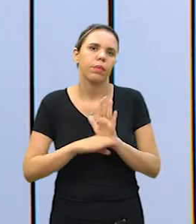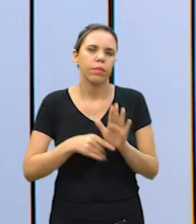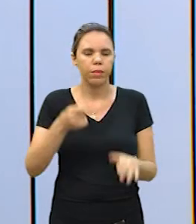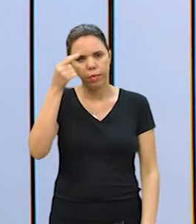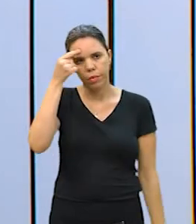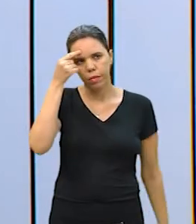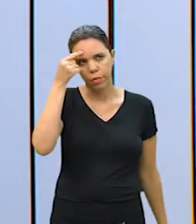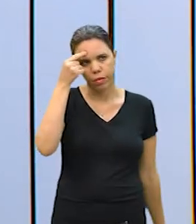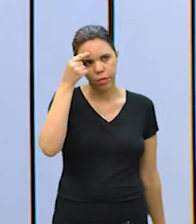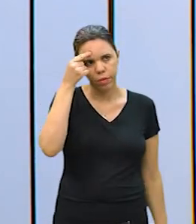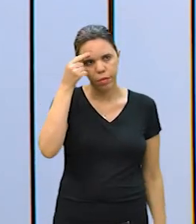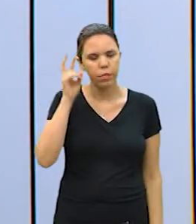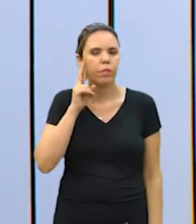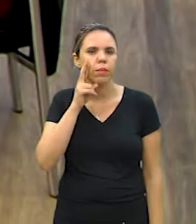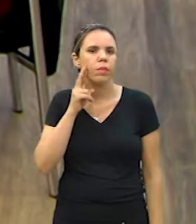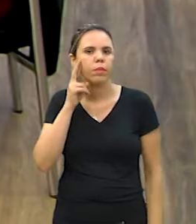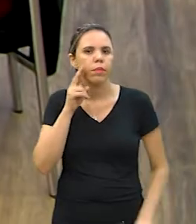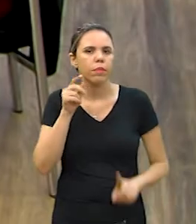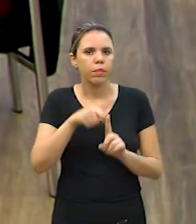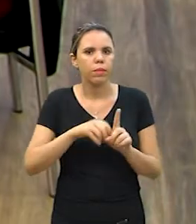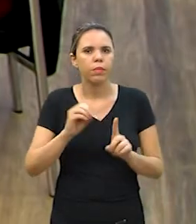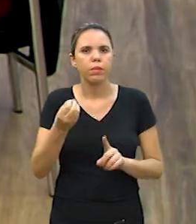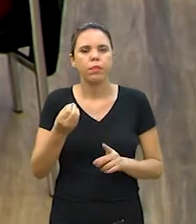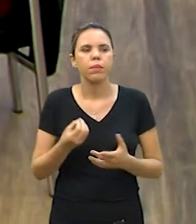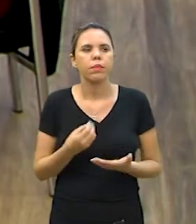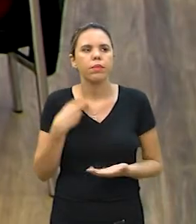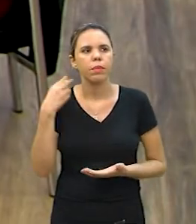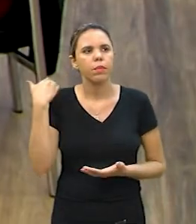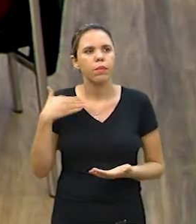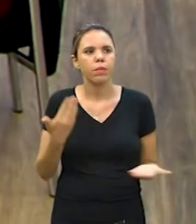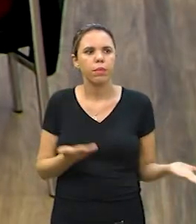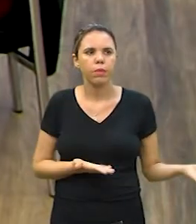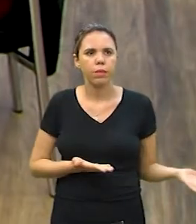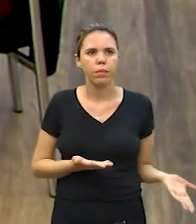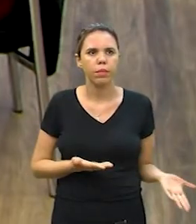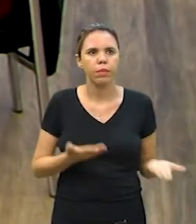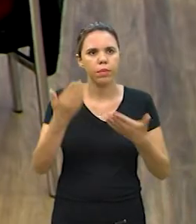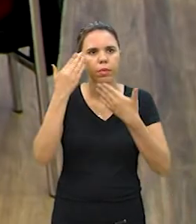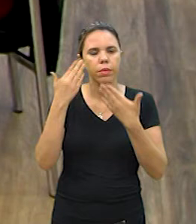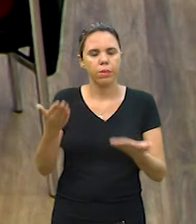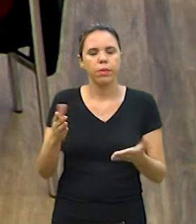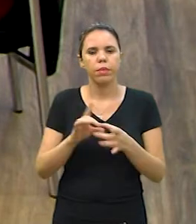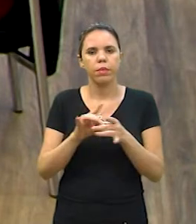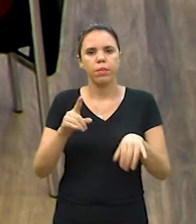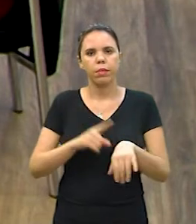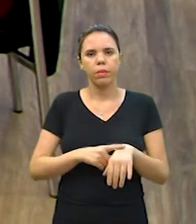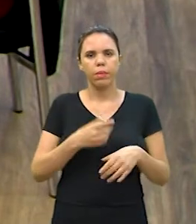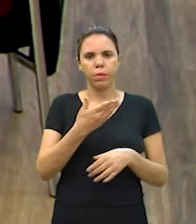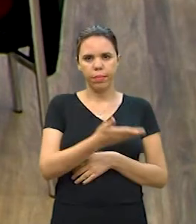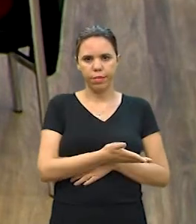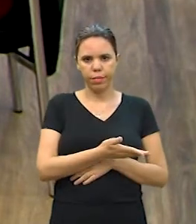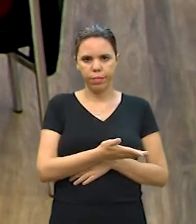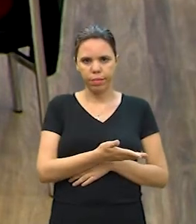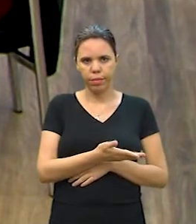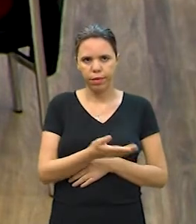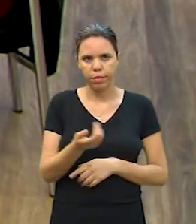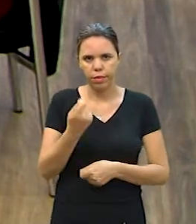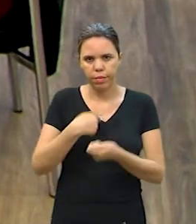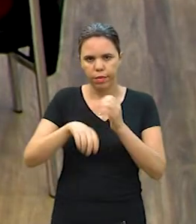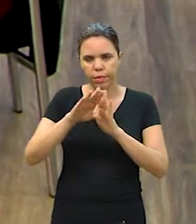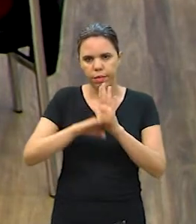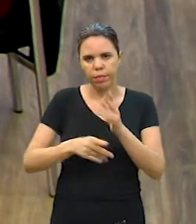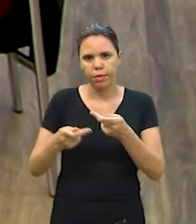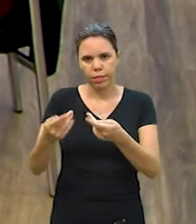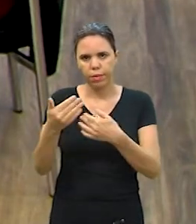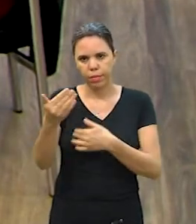programas de conscientização do Outubro Rosa. Sem sombra de dúvidas, vereadora Mariana Conte, também agradeço a disponibilidade do seu tempo com Questão